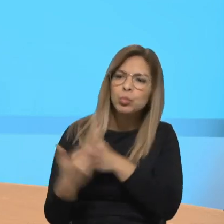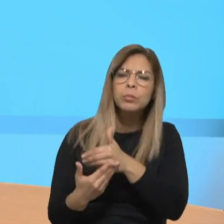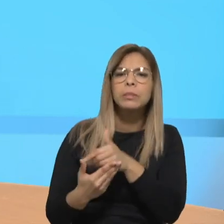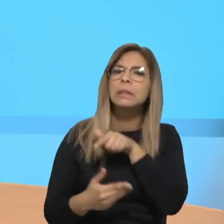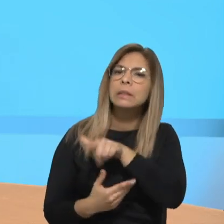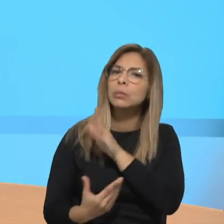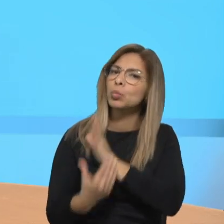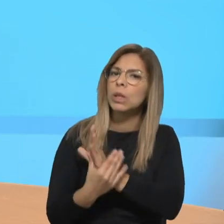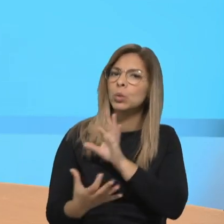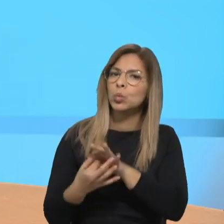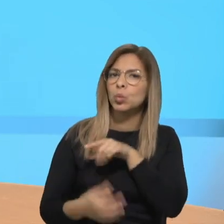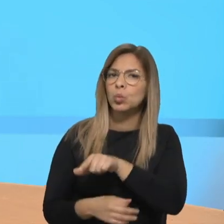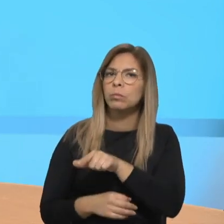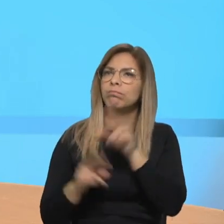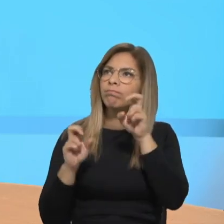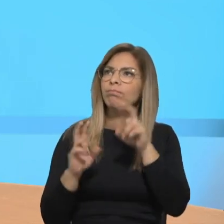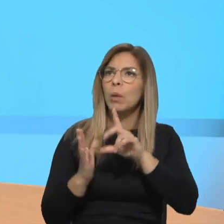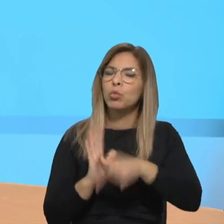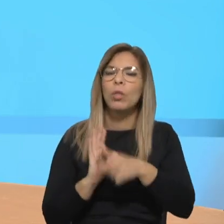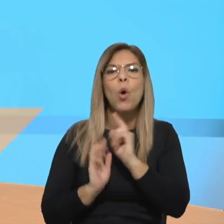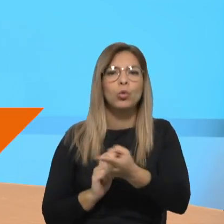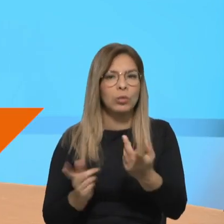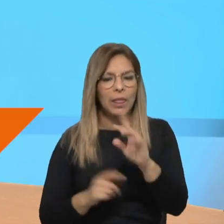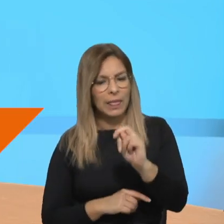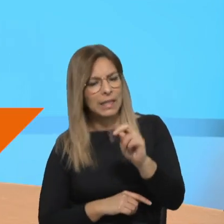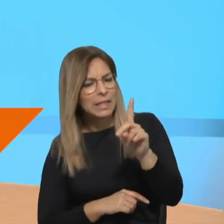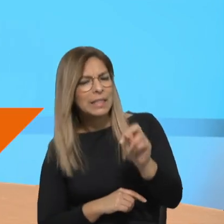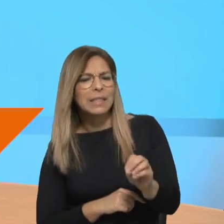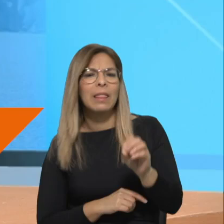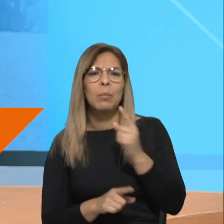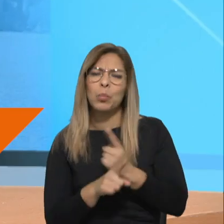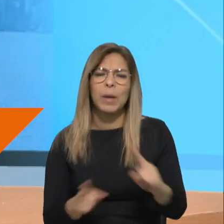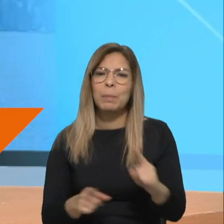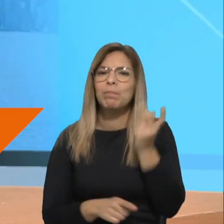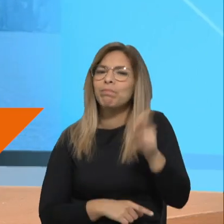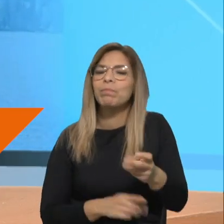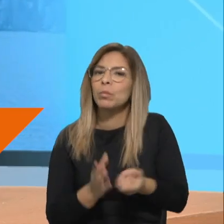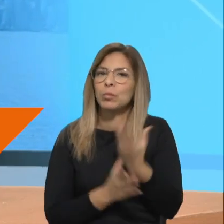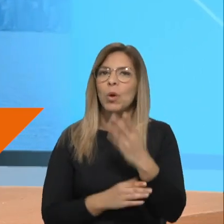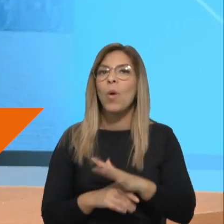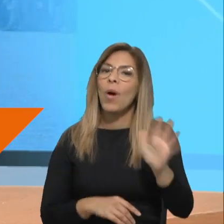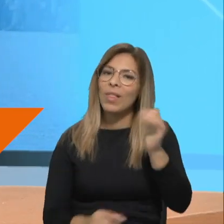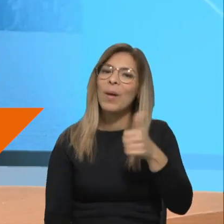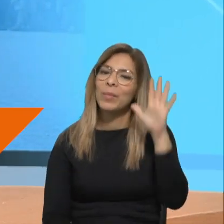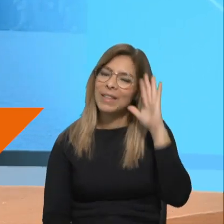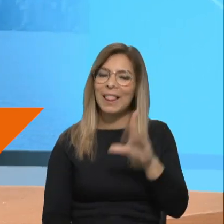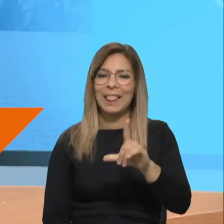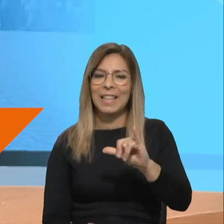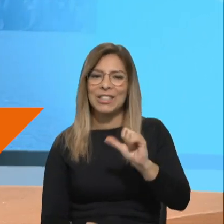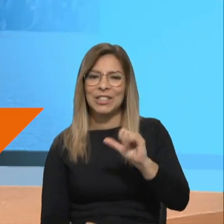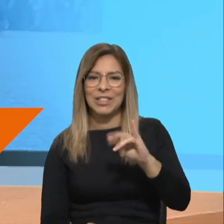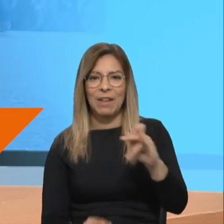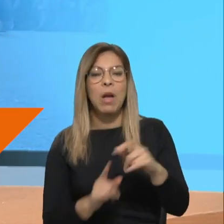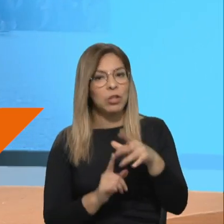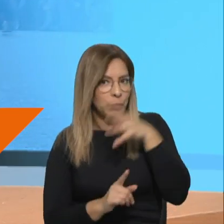Processo 360. Nasce de que necessidade, Pedro? Bem, boa tarde, Lígia. Vamos